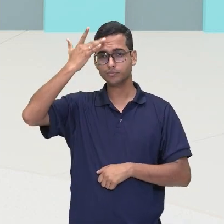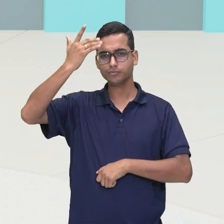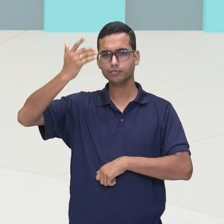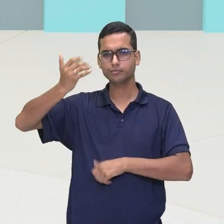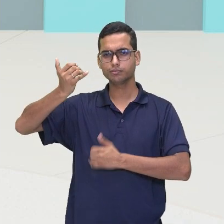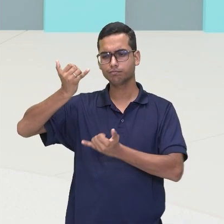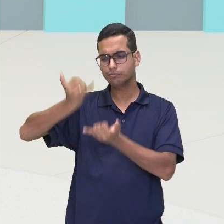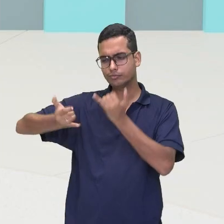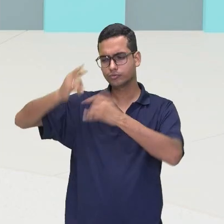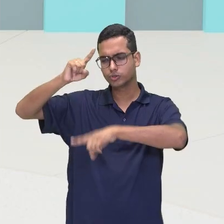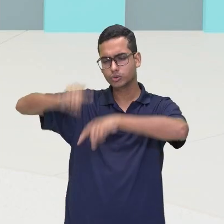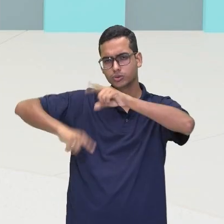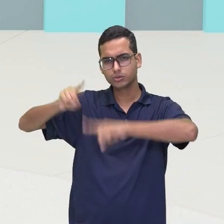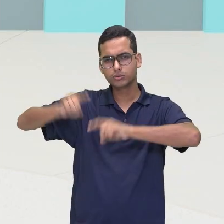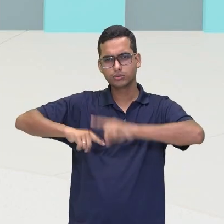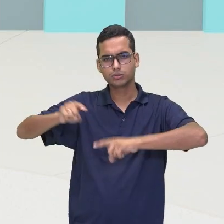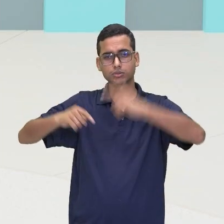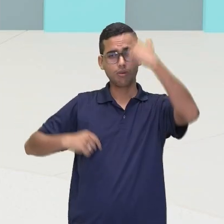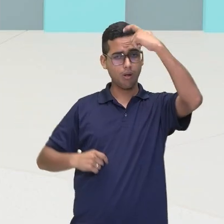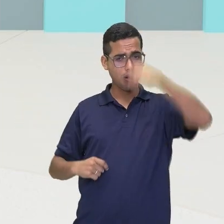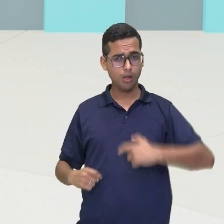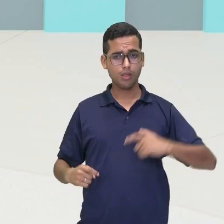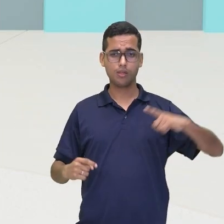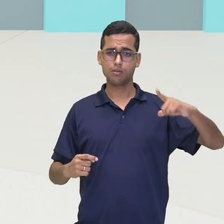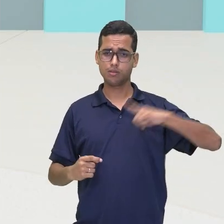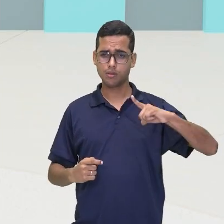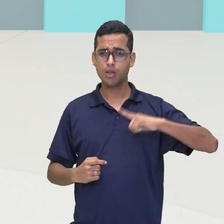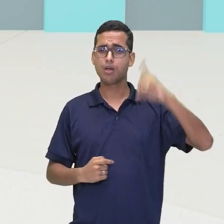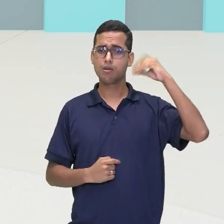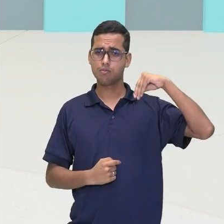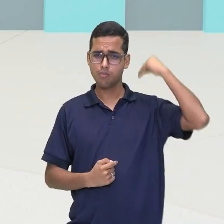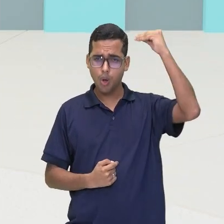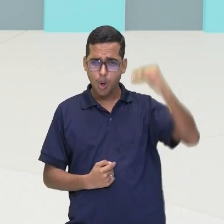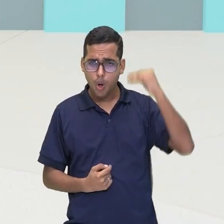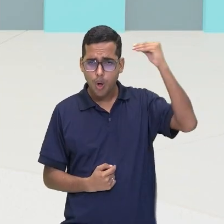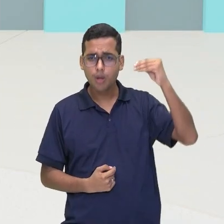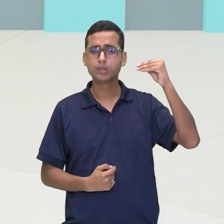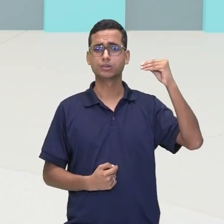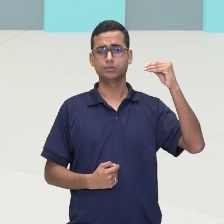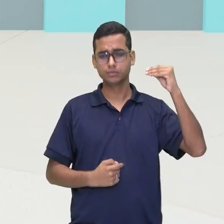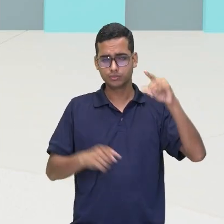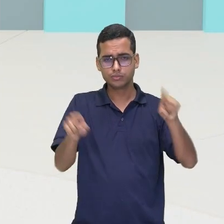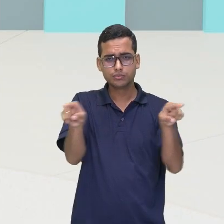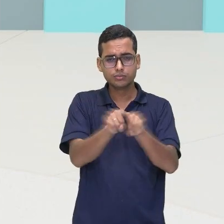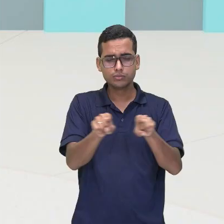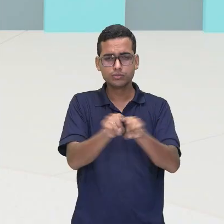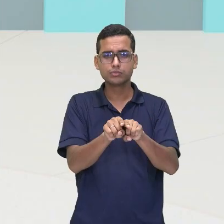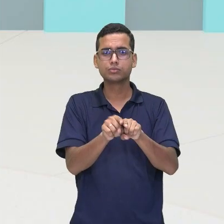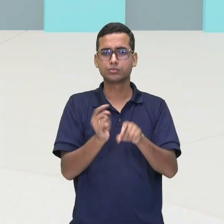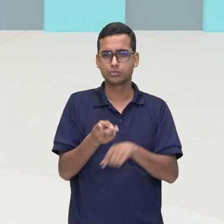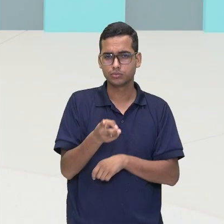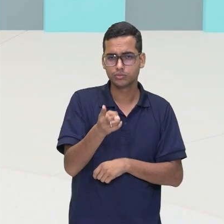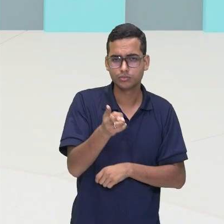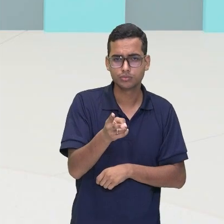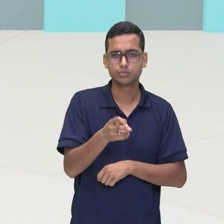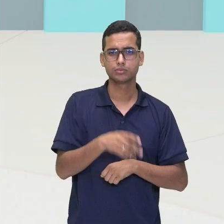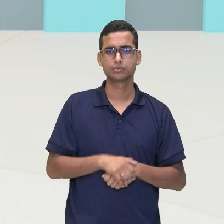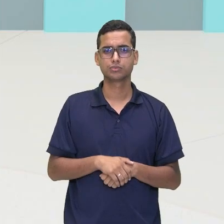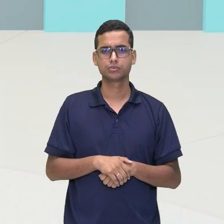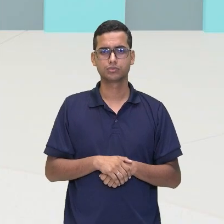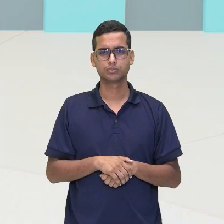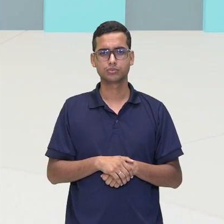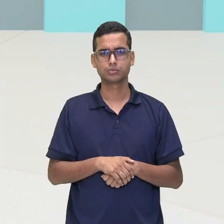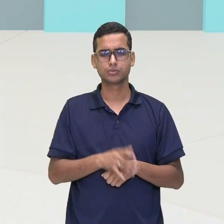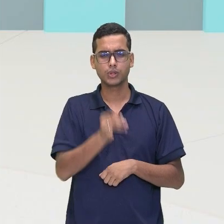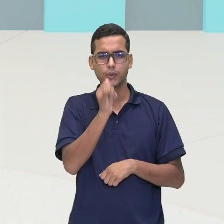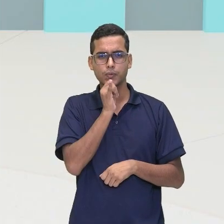sou um ser. Eu estou tendo experiências, eu estou vivenciando, eu estou bebendo de algo que eu nunca bebi. Eu